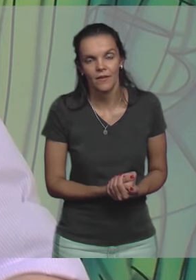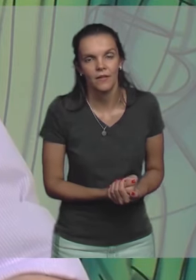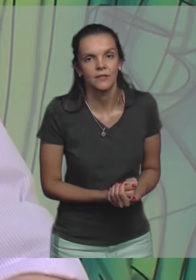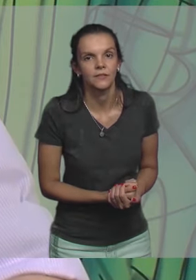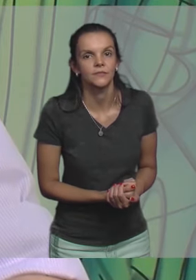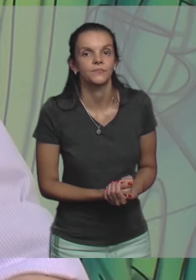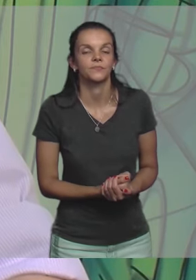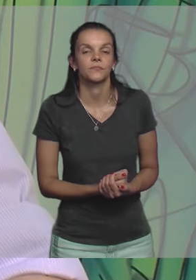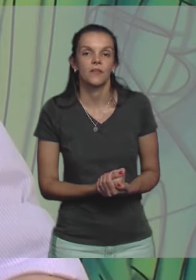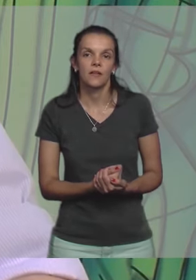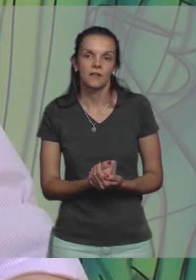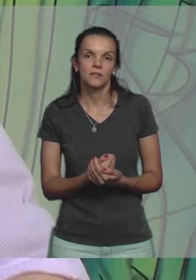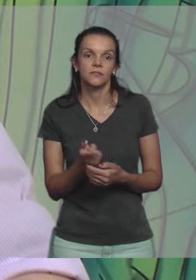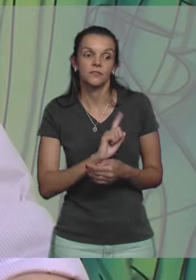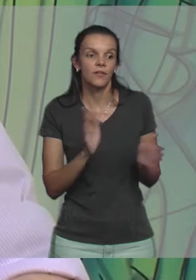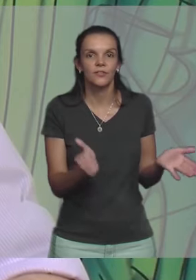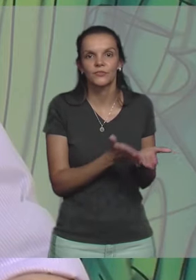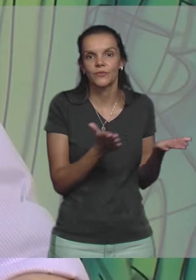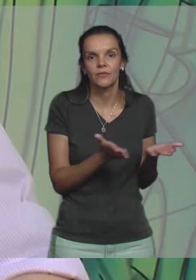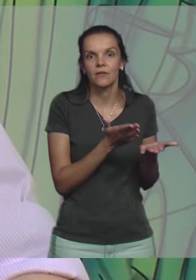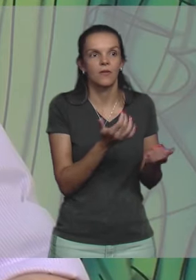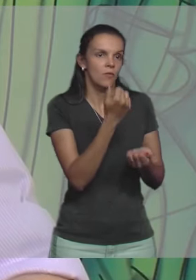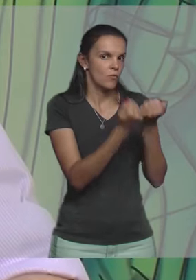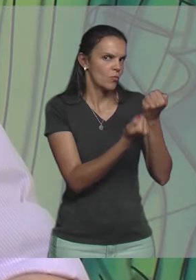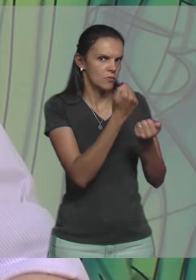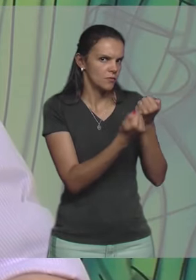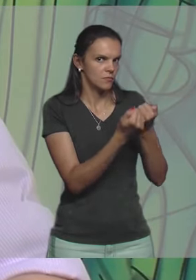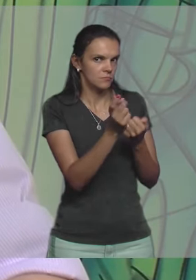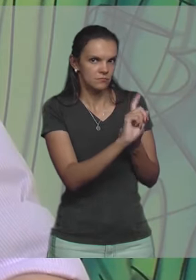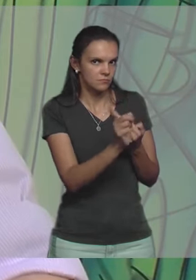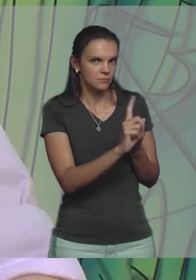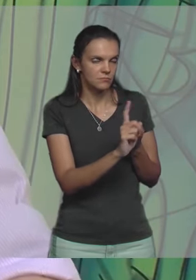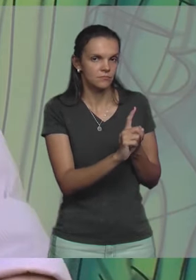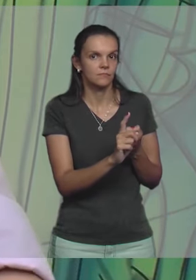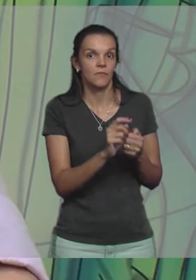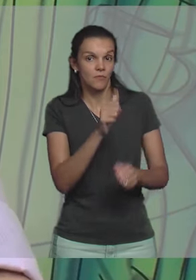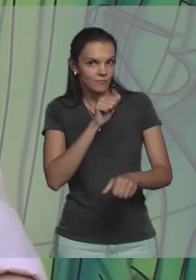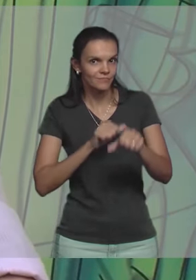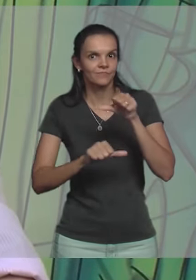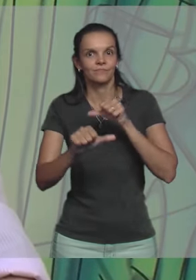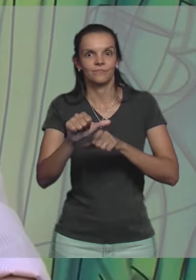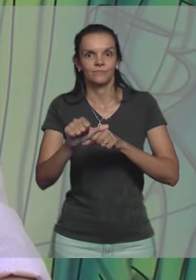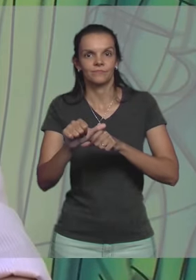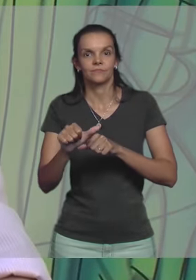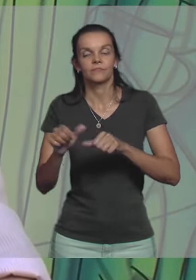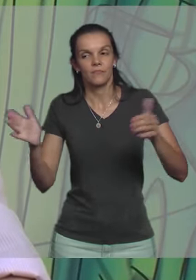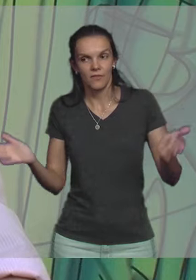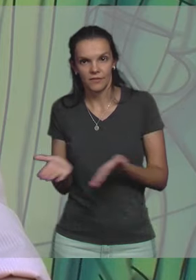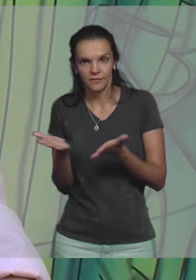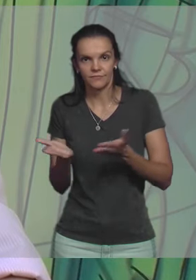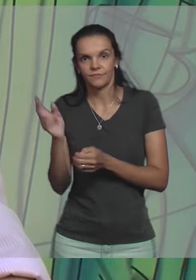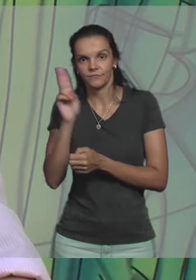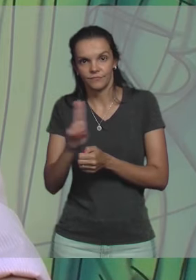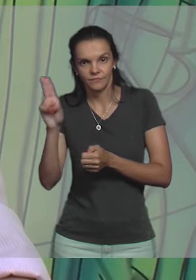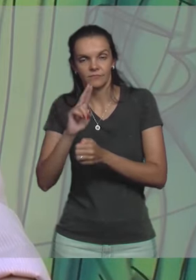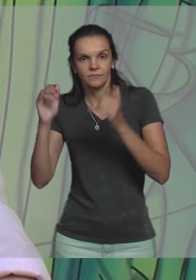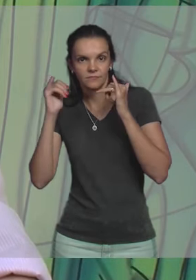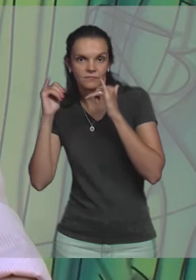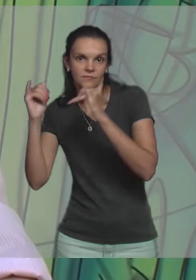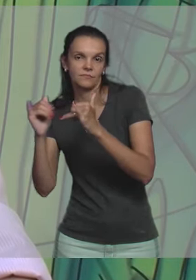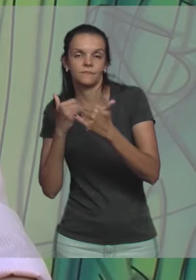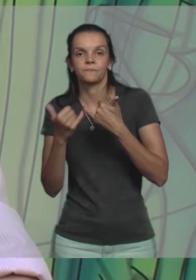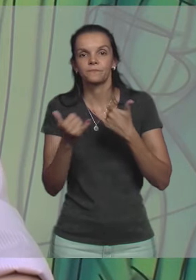nossos engarrafamentos. Não é estimulando o uso do automóvel, pelo contrário. E criar medidas restritivas para o uso do automóvel, como